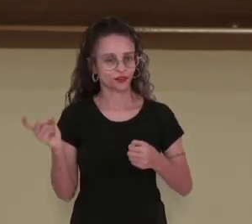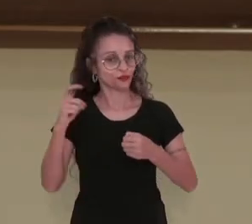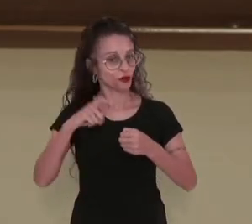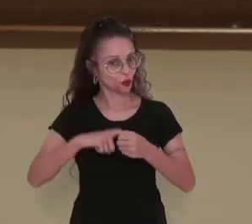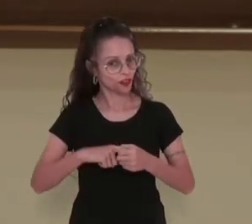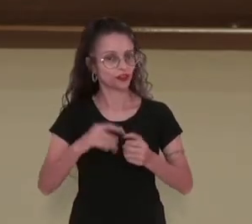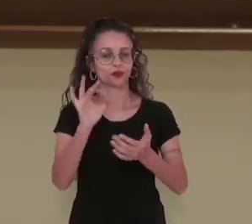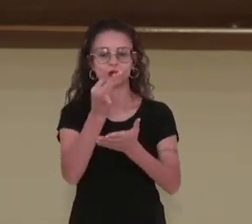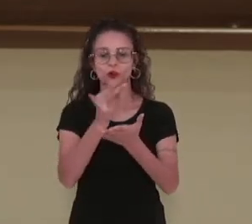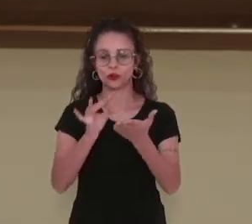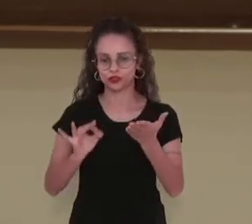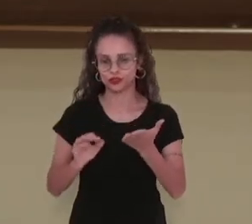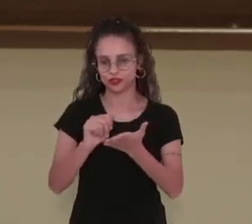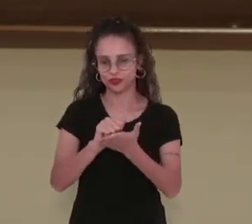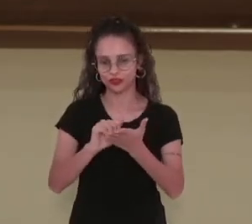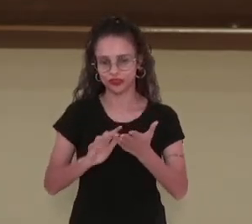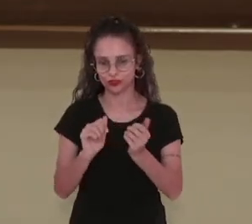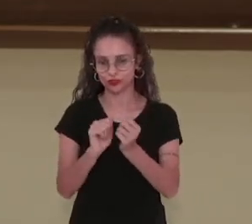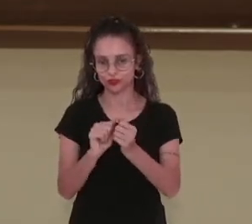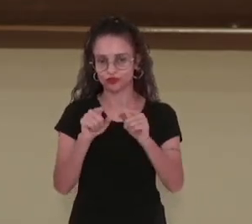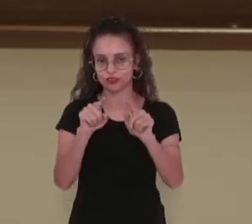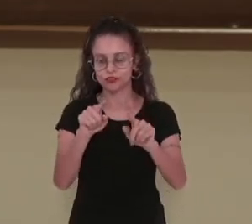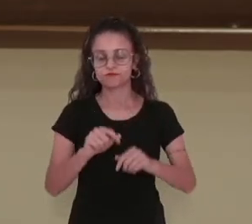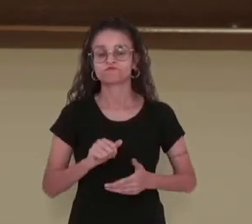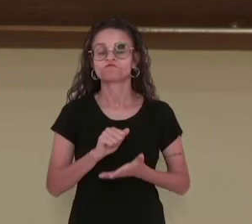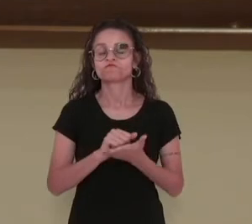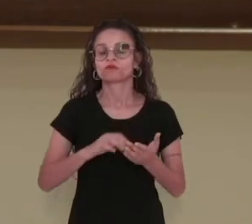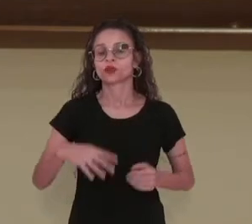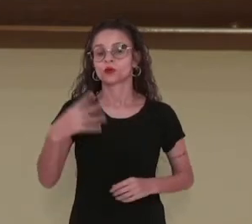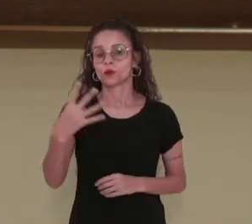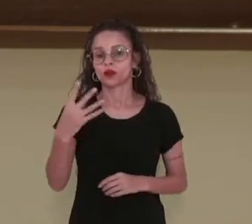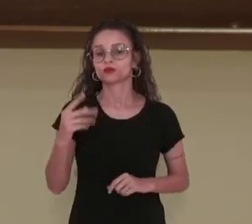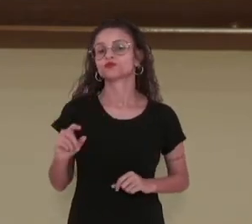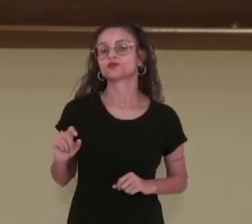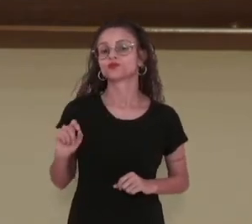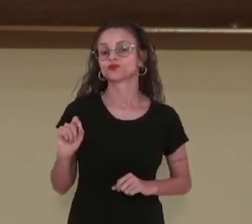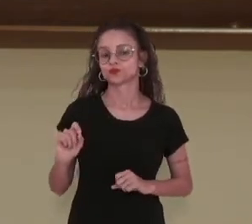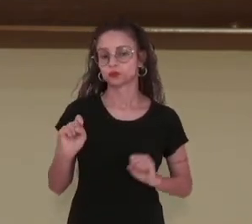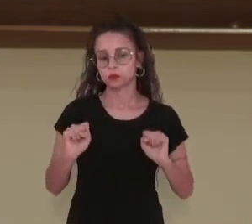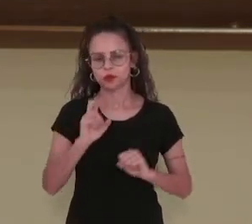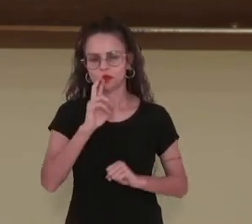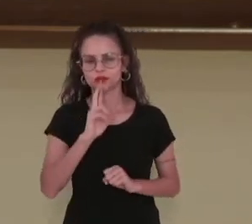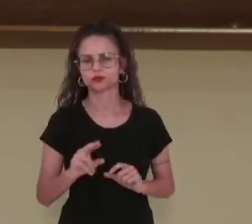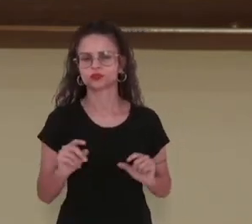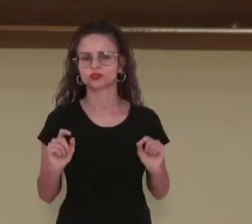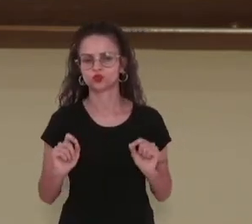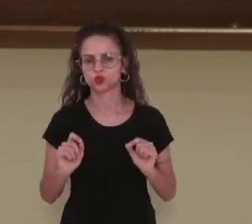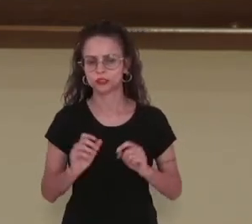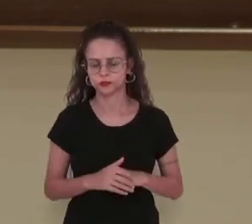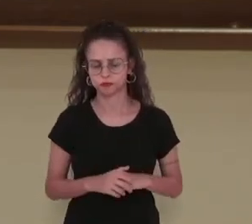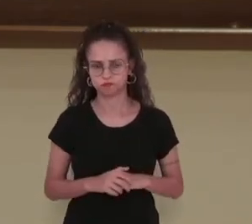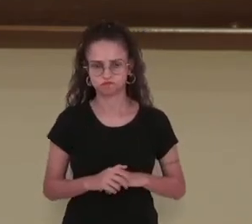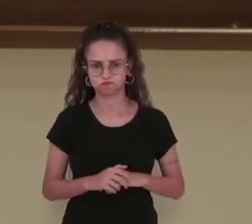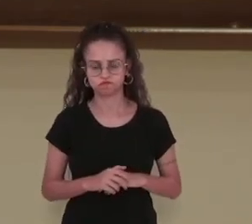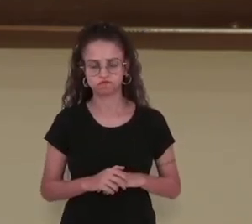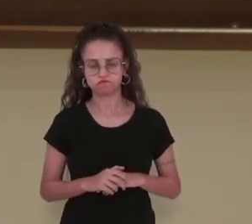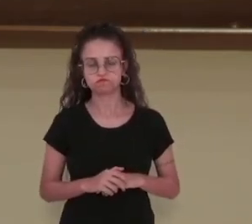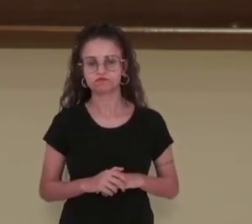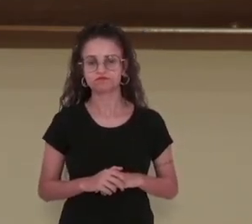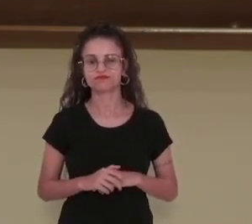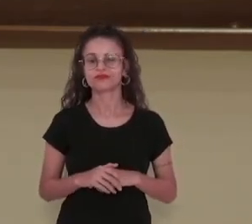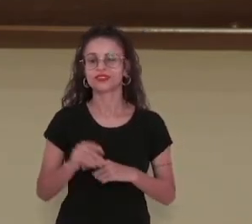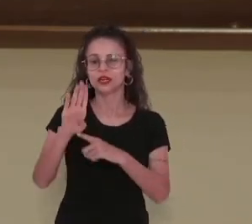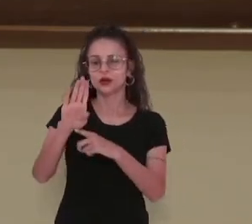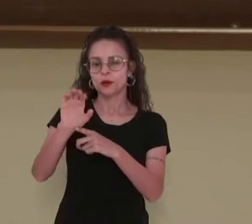Voltei, gabaritar contigo a atividade 4. Então, o que eu posso colocar aqui? Que a expressão boca de lobo não